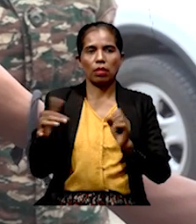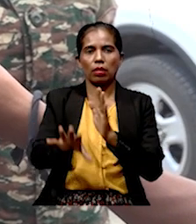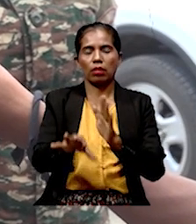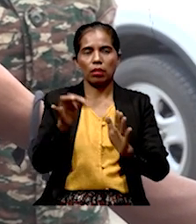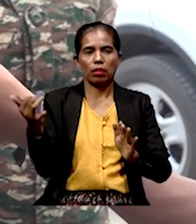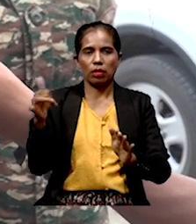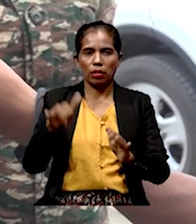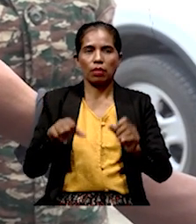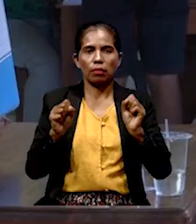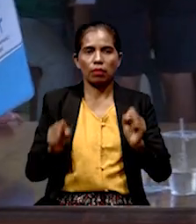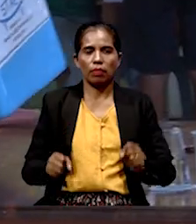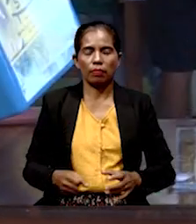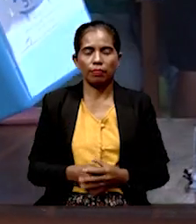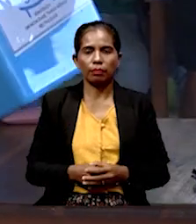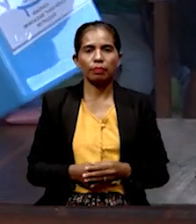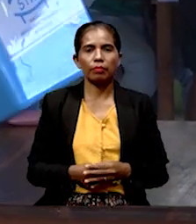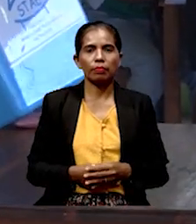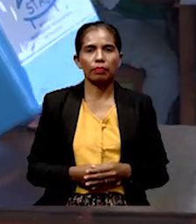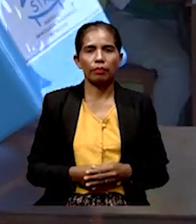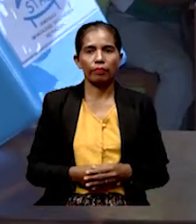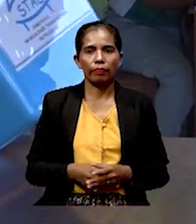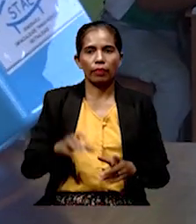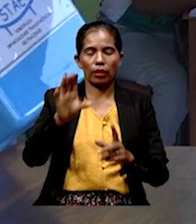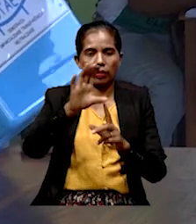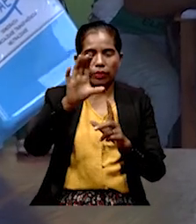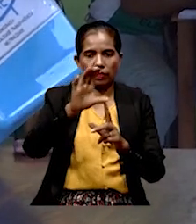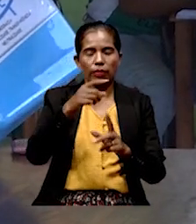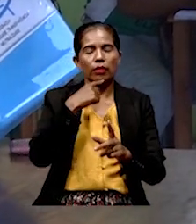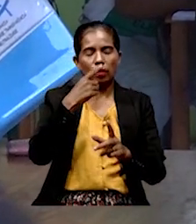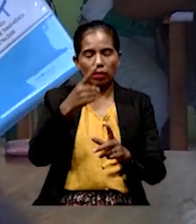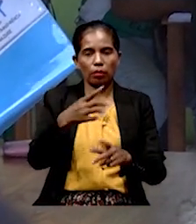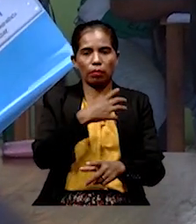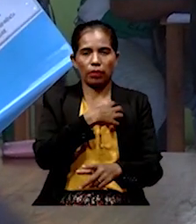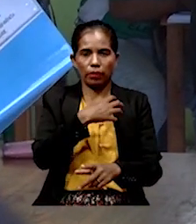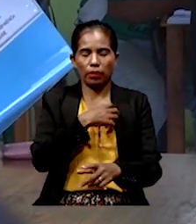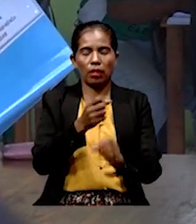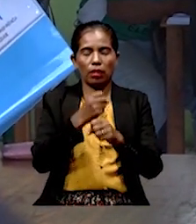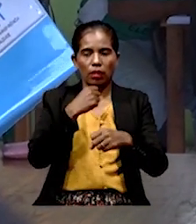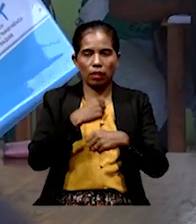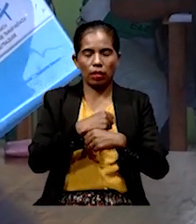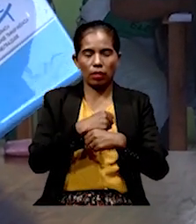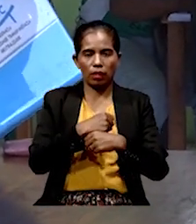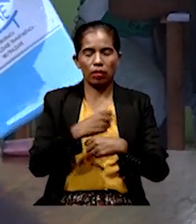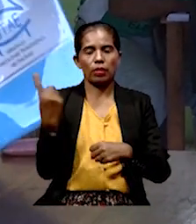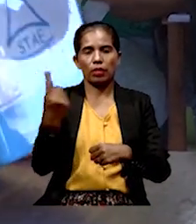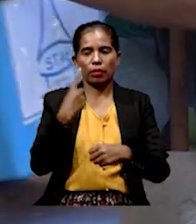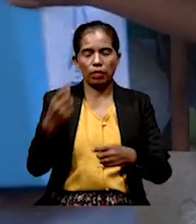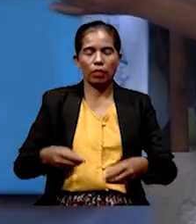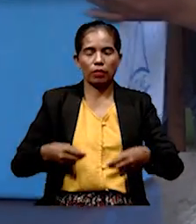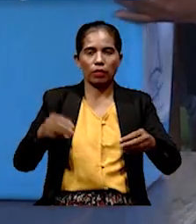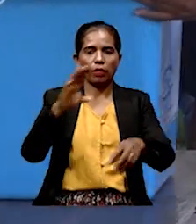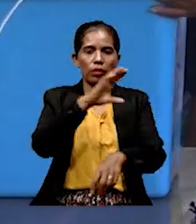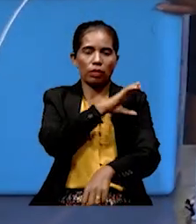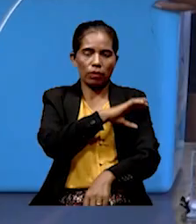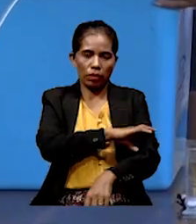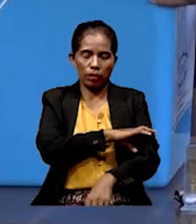nene ho bene ne família. Comandante ne hateten ha foi em PNT li halau atuação na fatin fo segurança ba